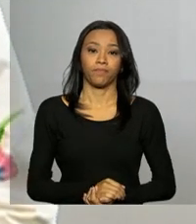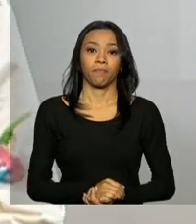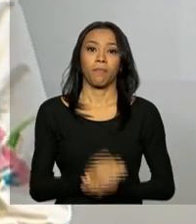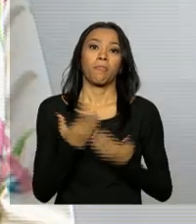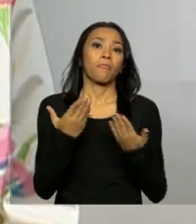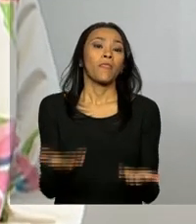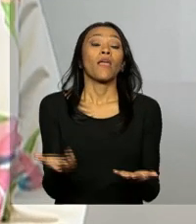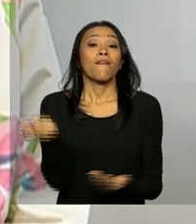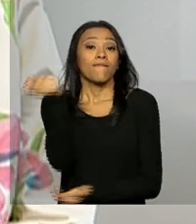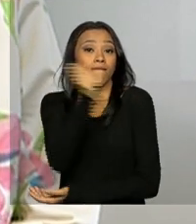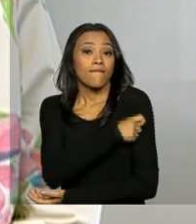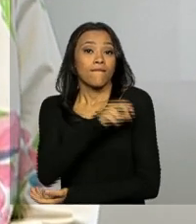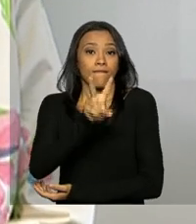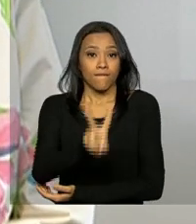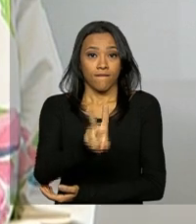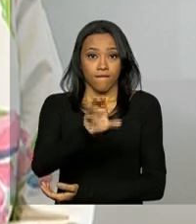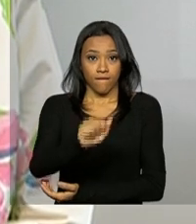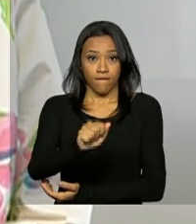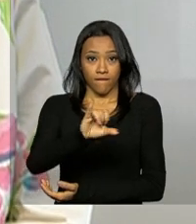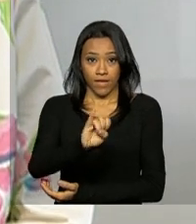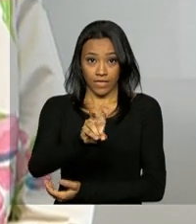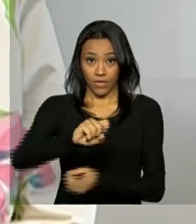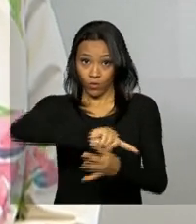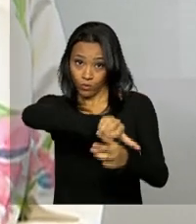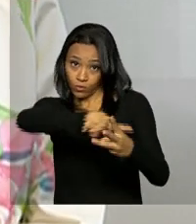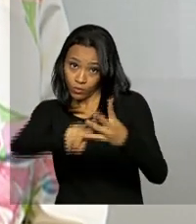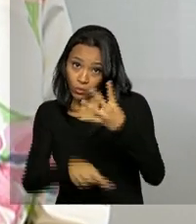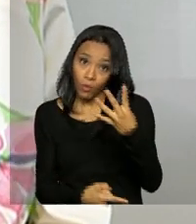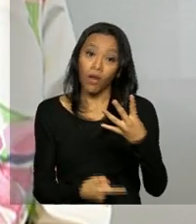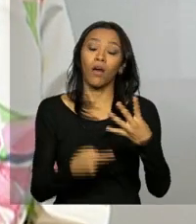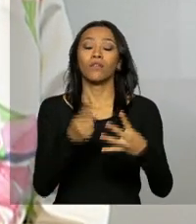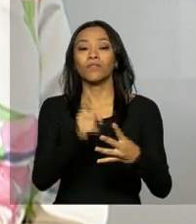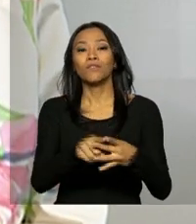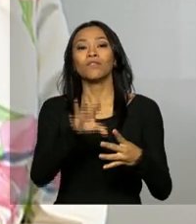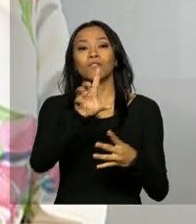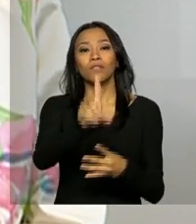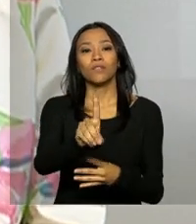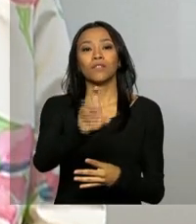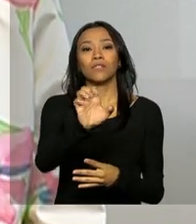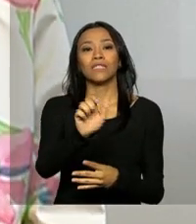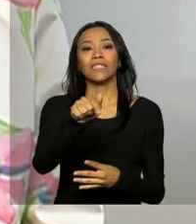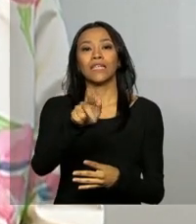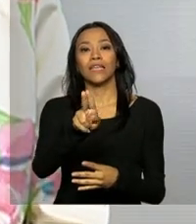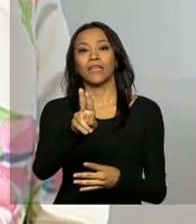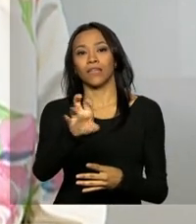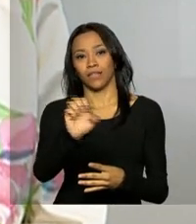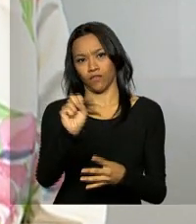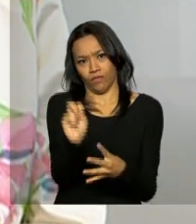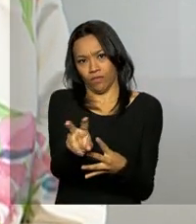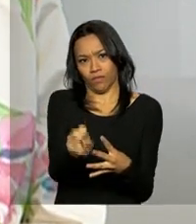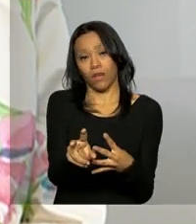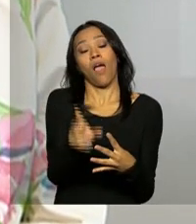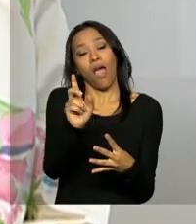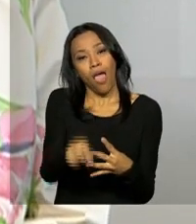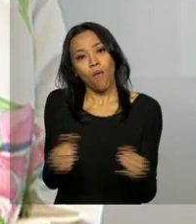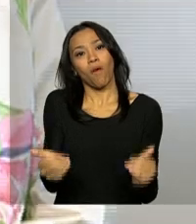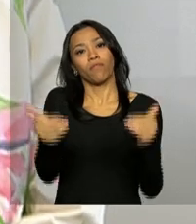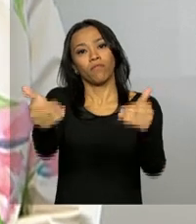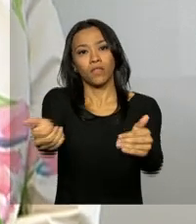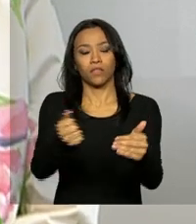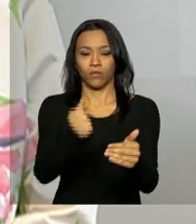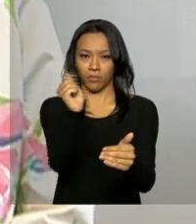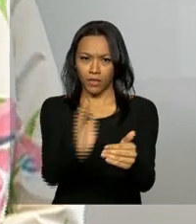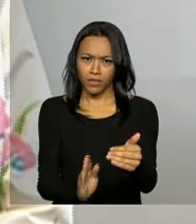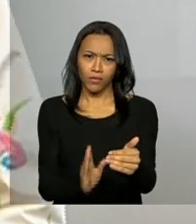vacina contra os quatro sorotipos da dengue é um avanço para o Brasil. É um avanço para o Brasil em